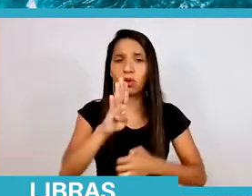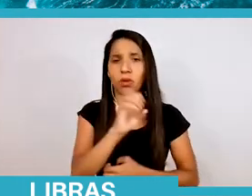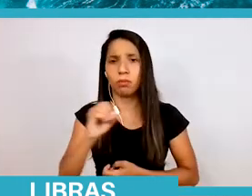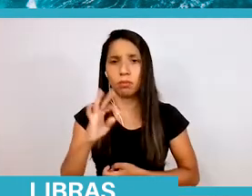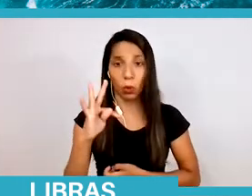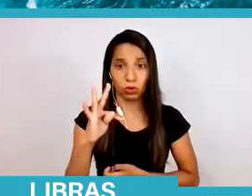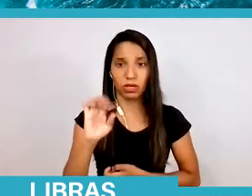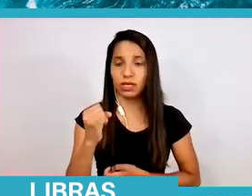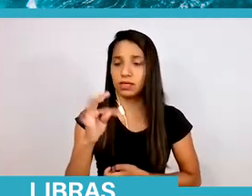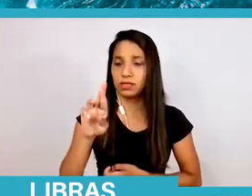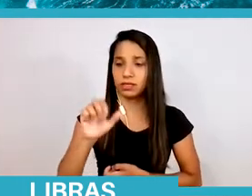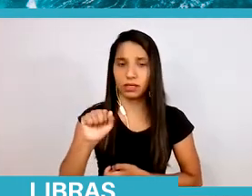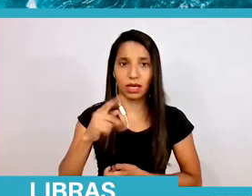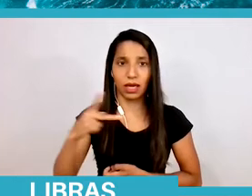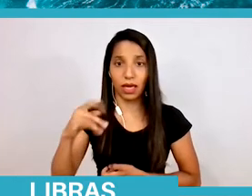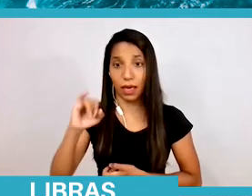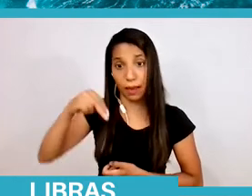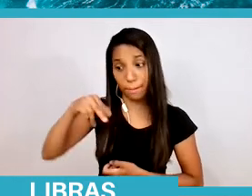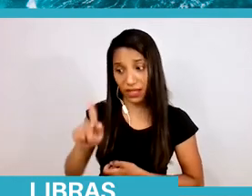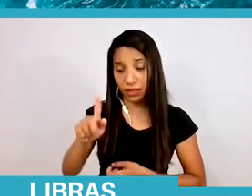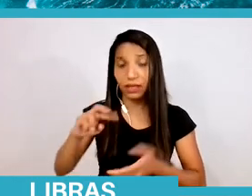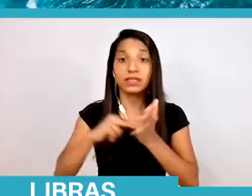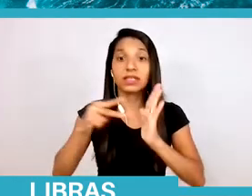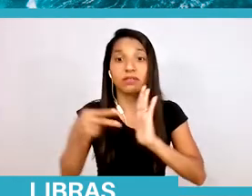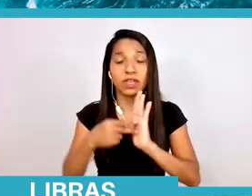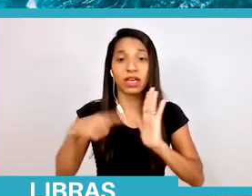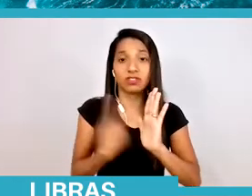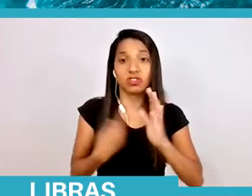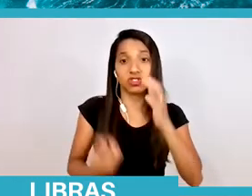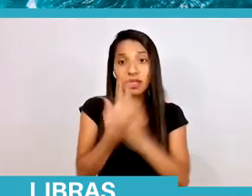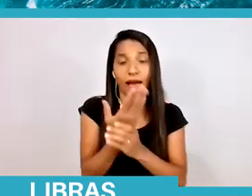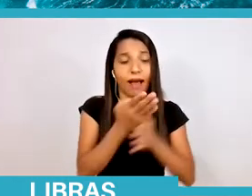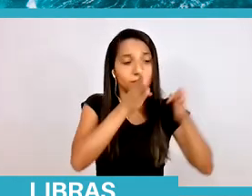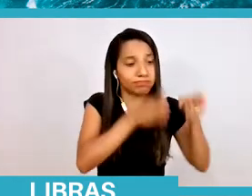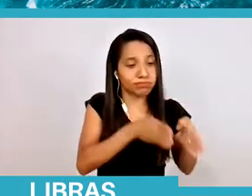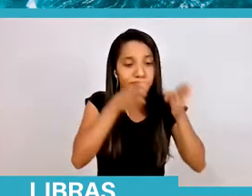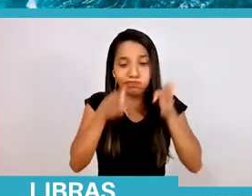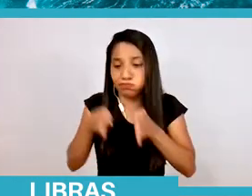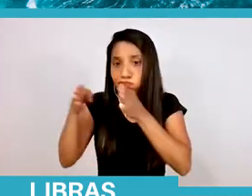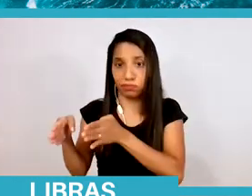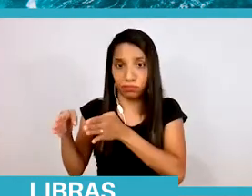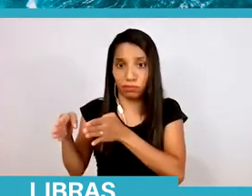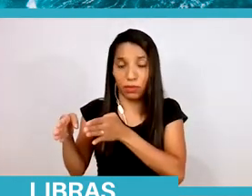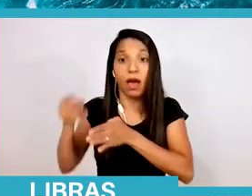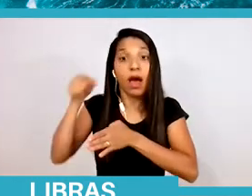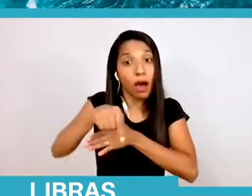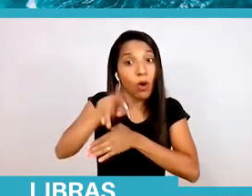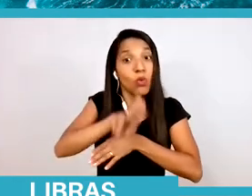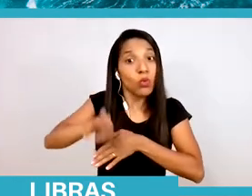negócio escalável, que no caso são as startups, usando somente recursos próprios, sem recursos de